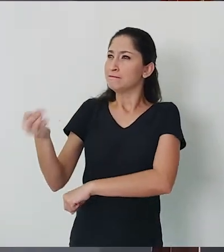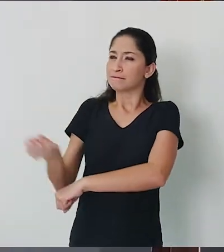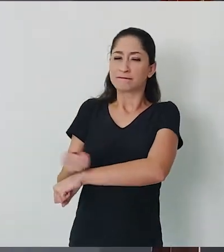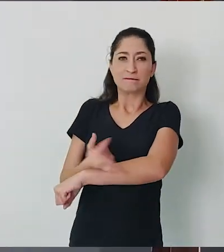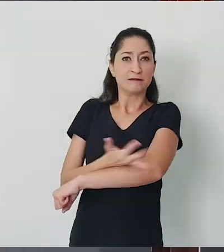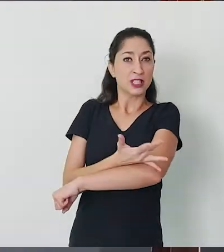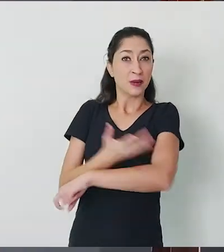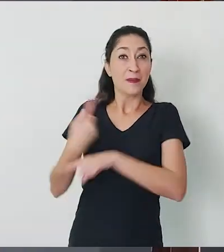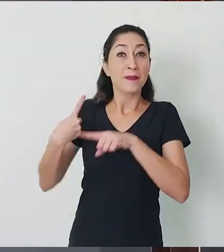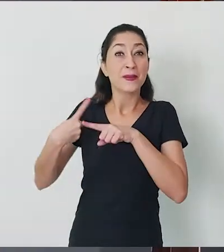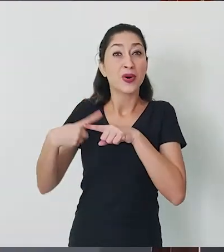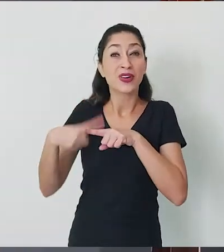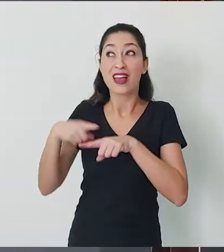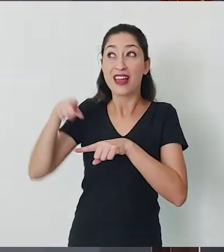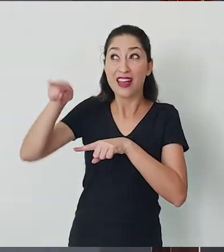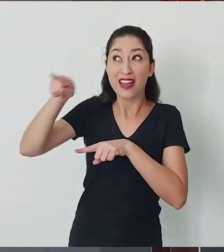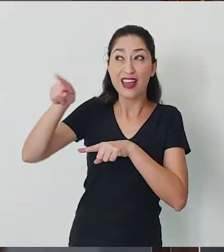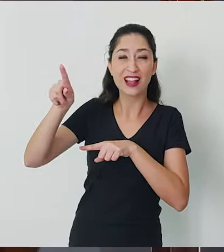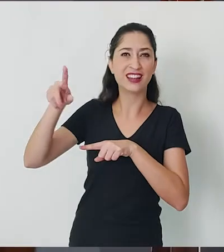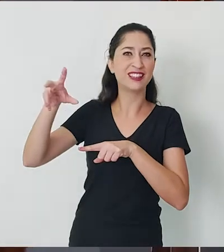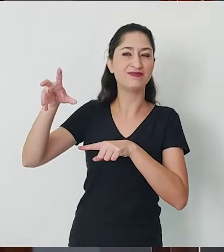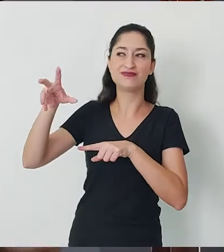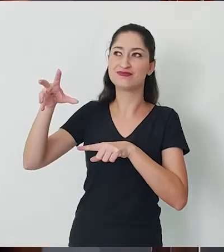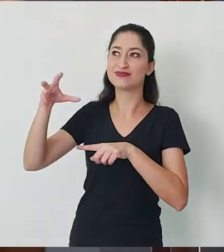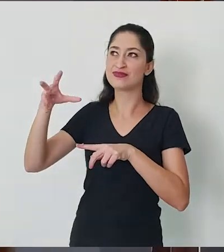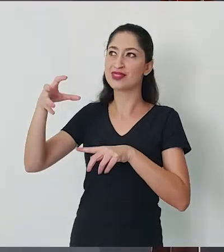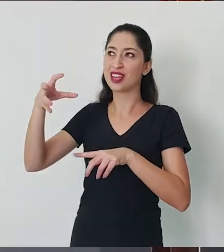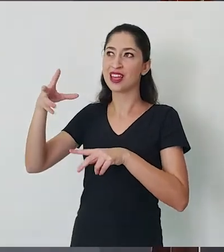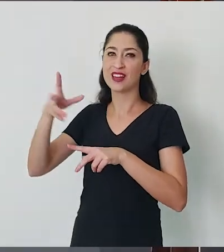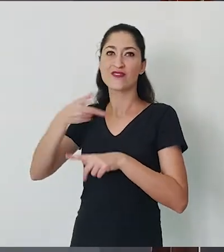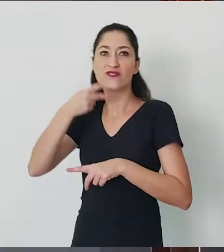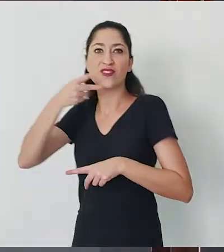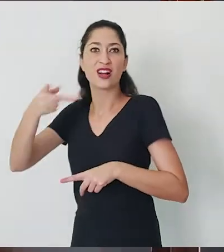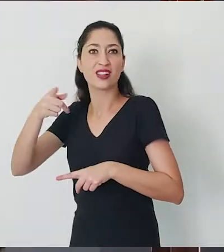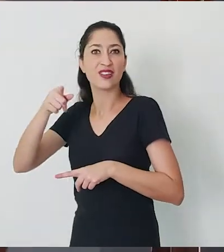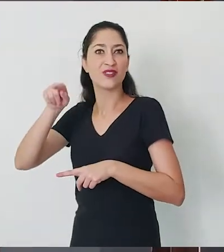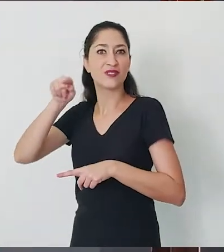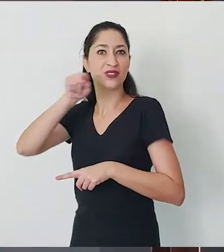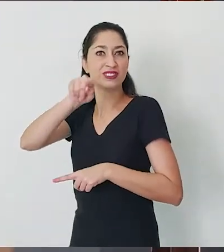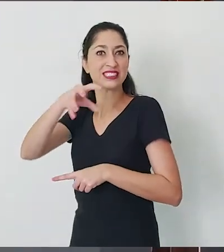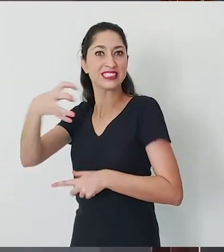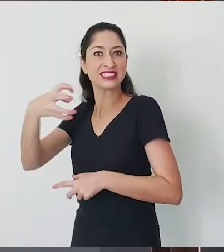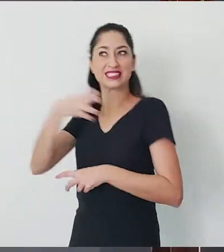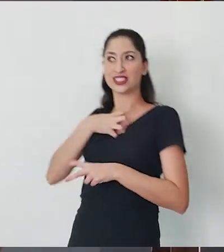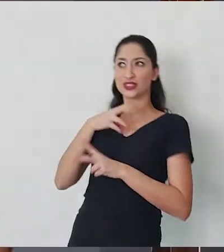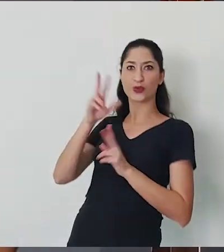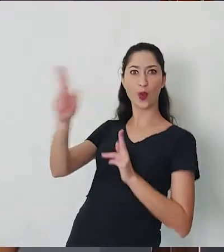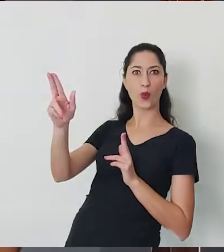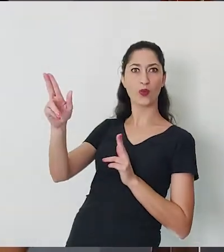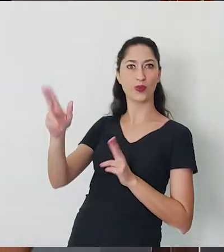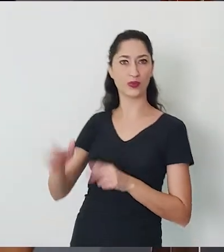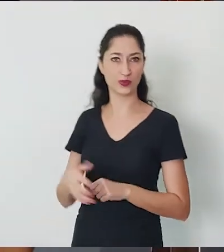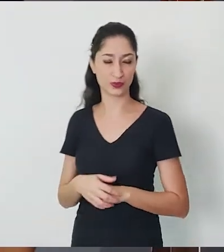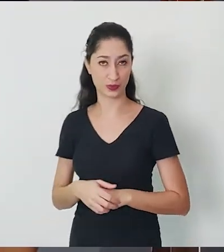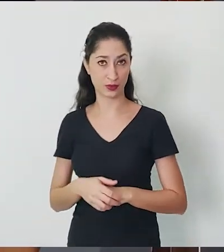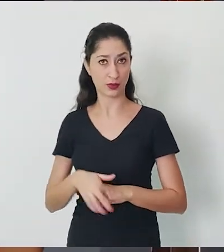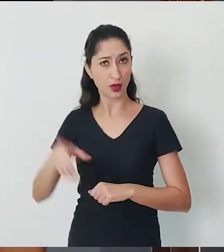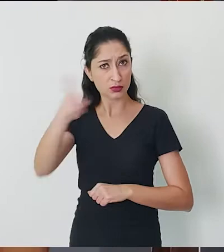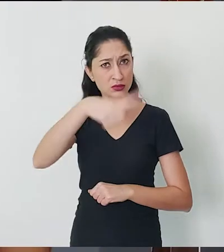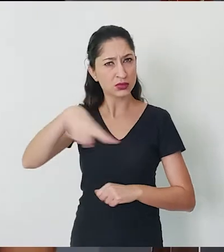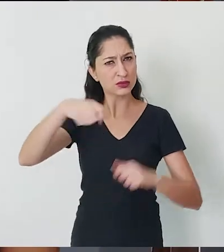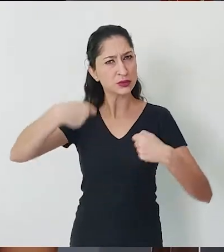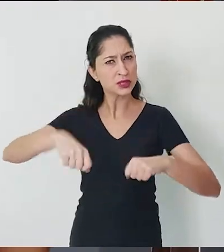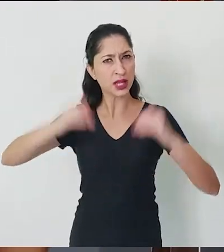de vista do mundo. Então, assim, se você tem interesse de começar, eu peço para que você comece por aí e